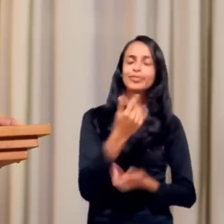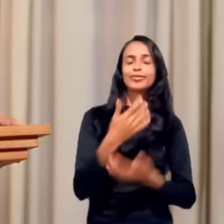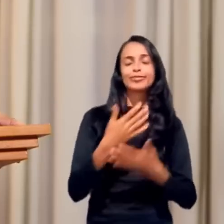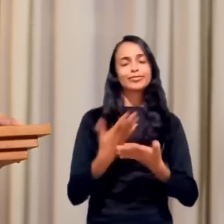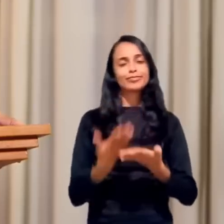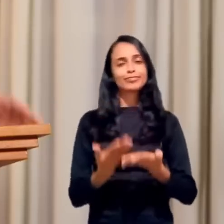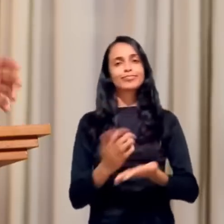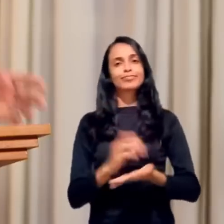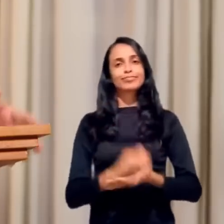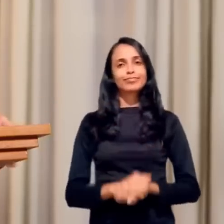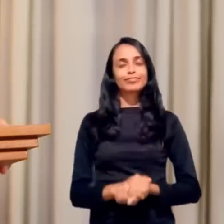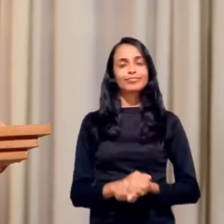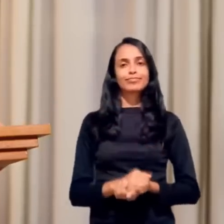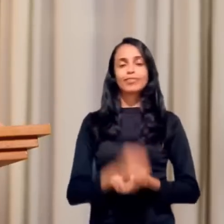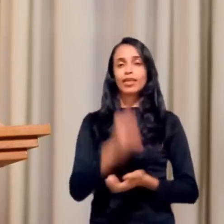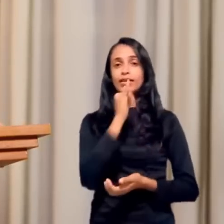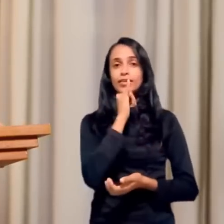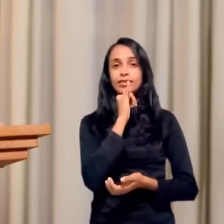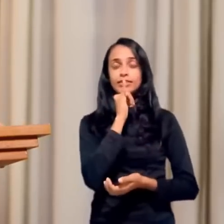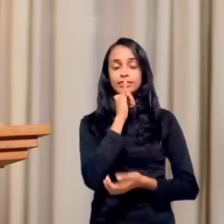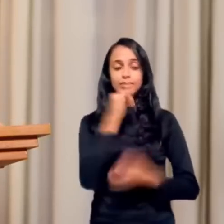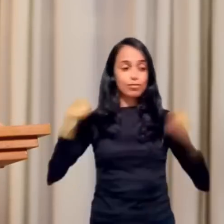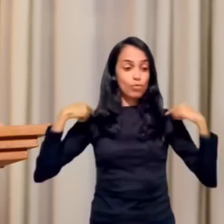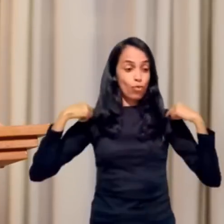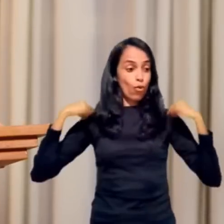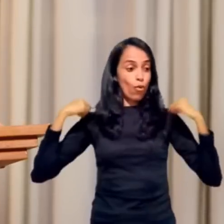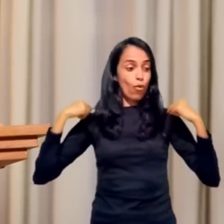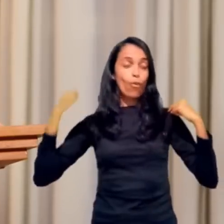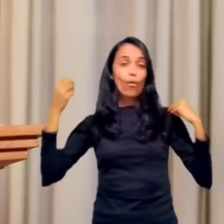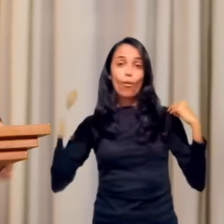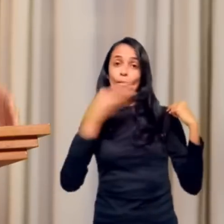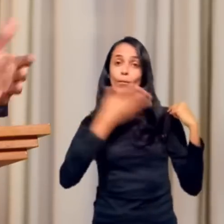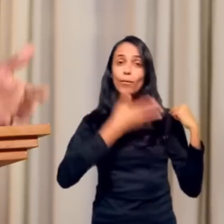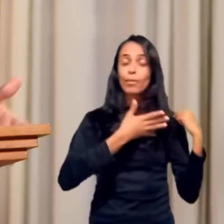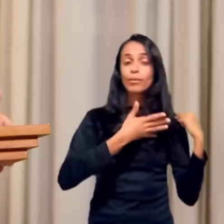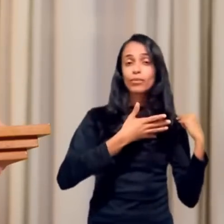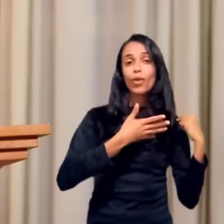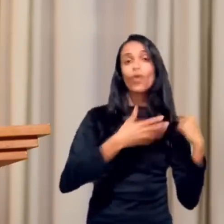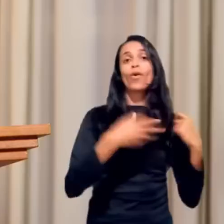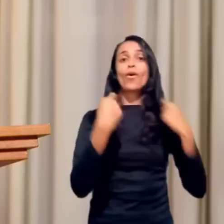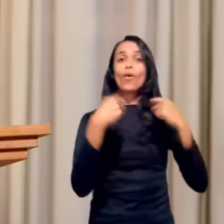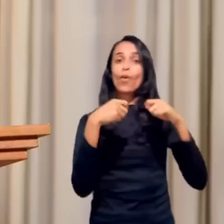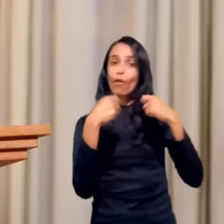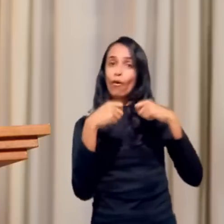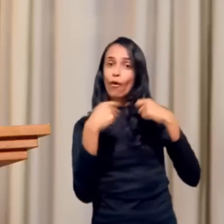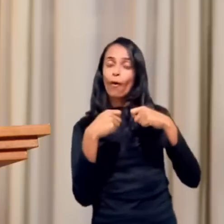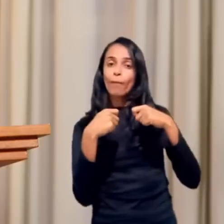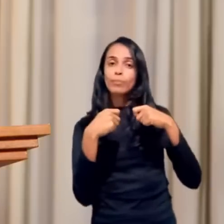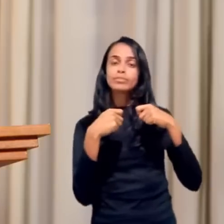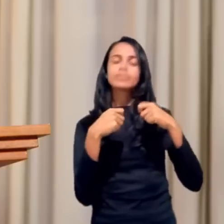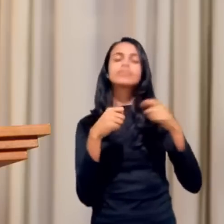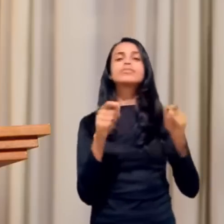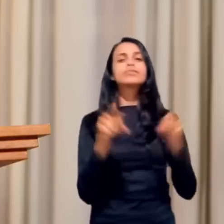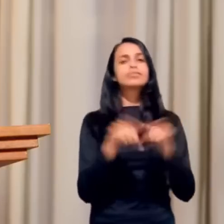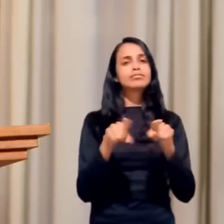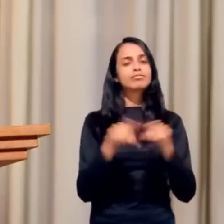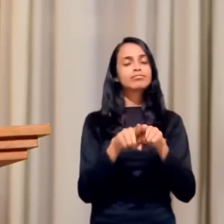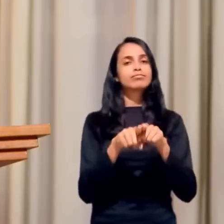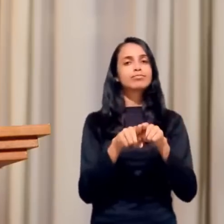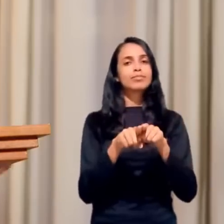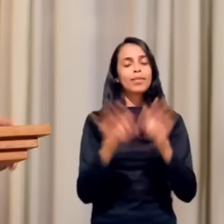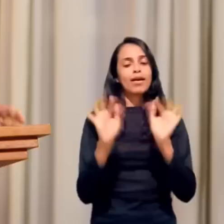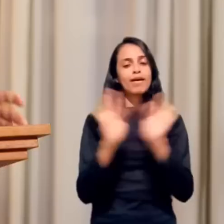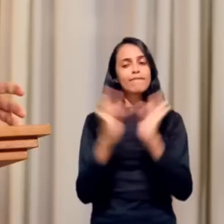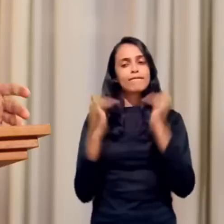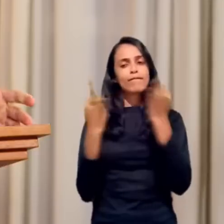como, por exemplo, novas roupas. Precisavam suprir as suas famílias.